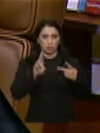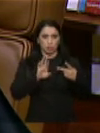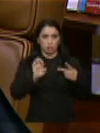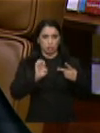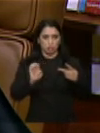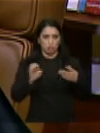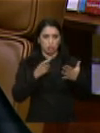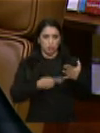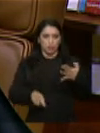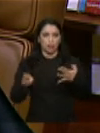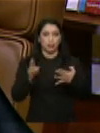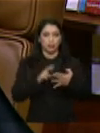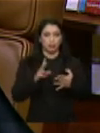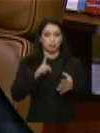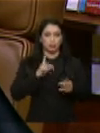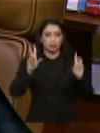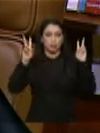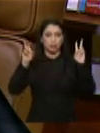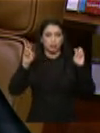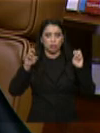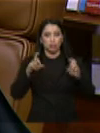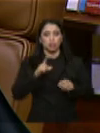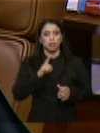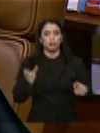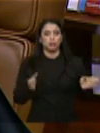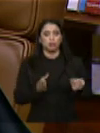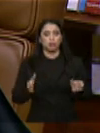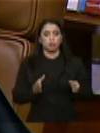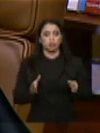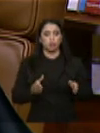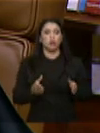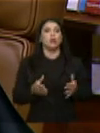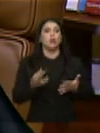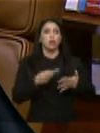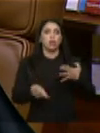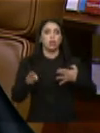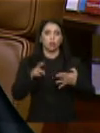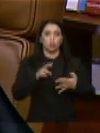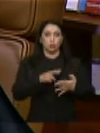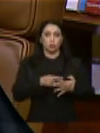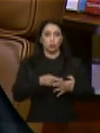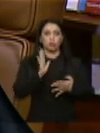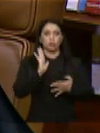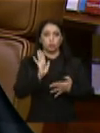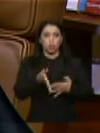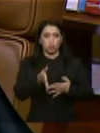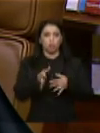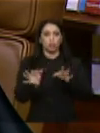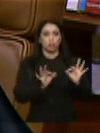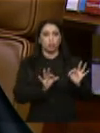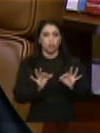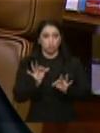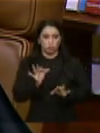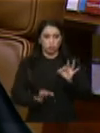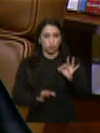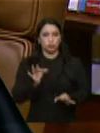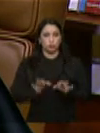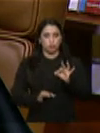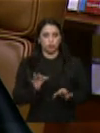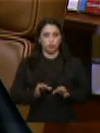envolvem discussão acerca da eficácia temporal da coisa julgada nas relações tributárias de